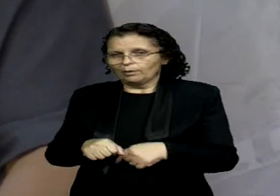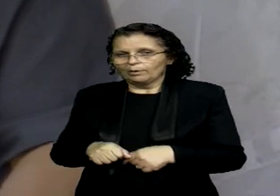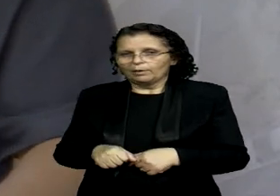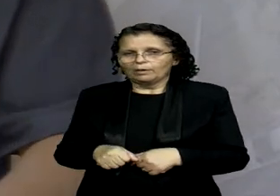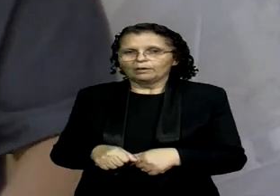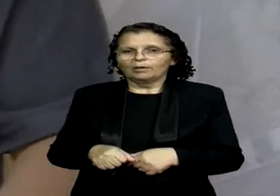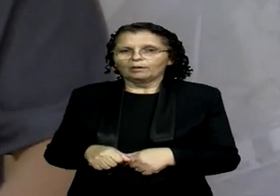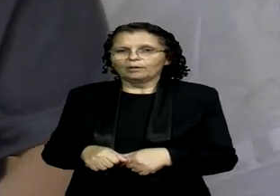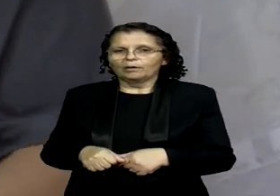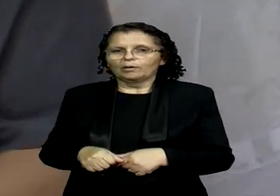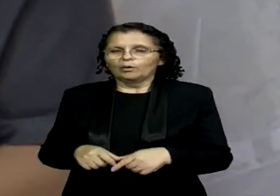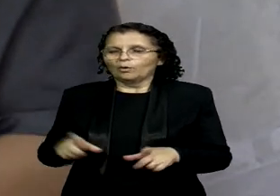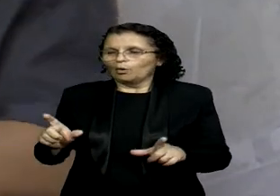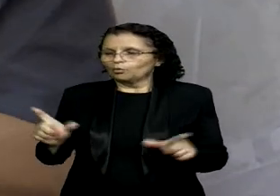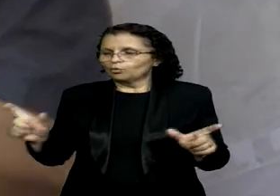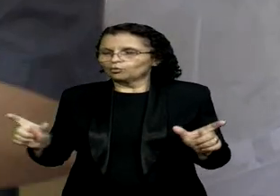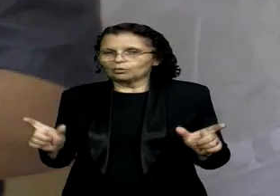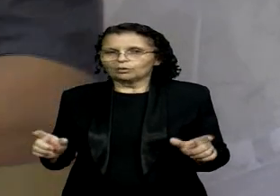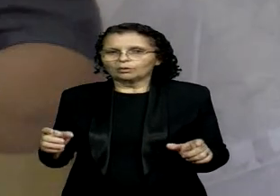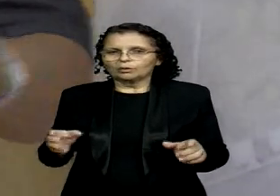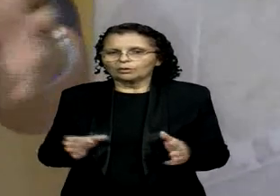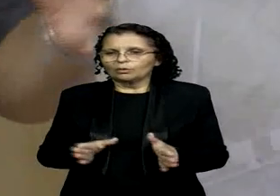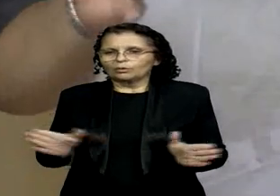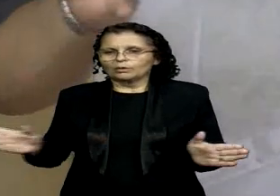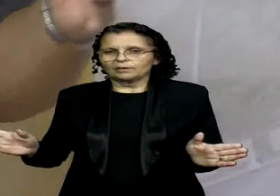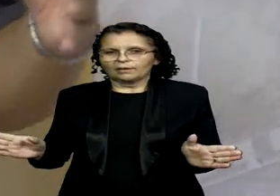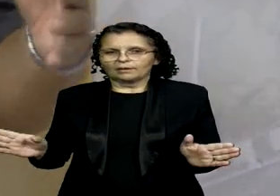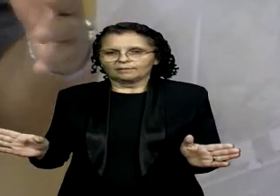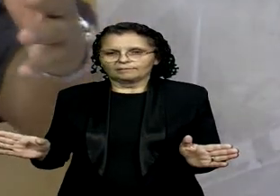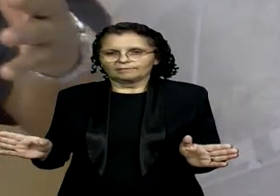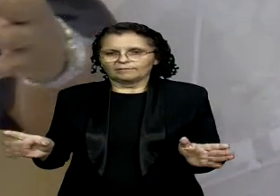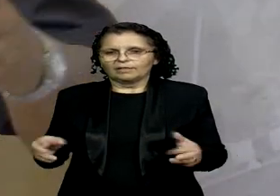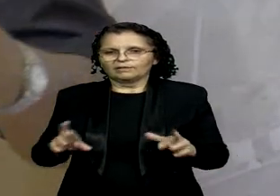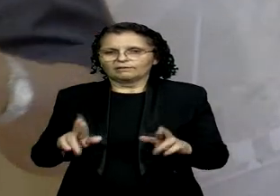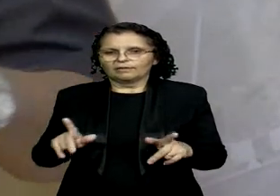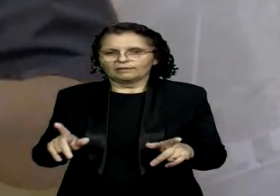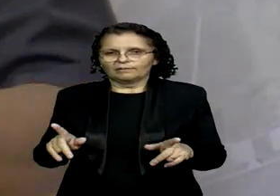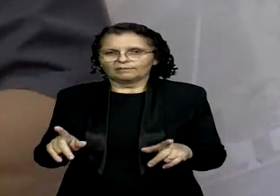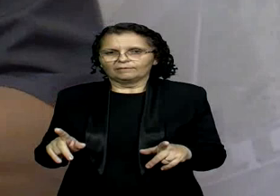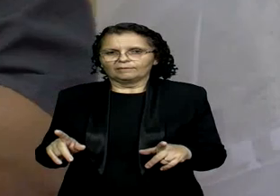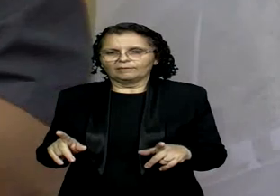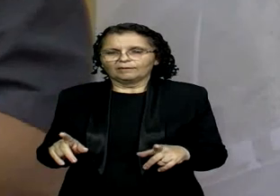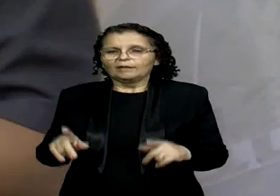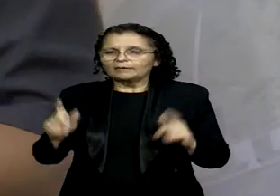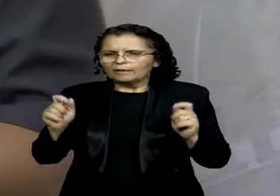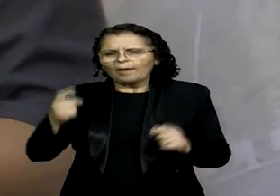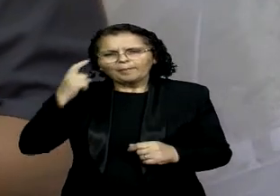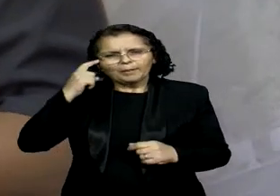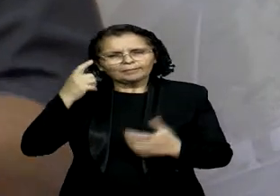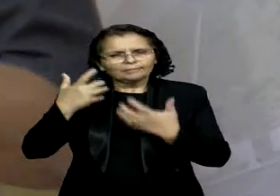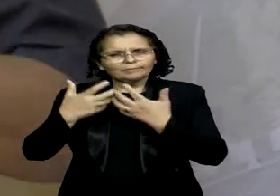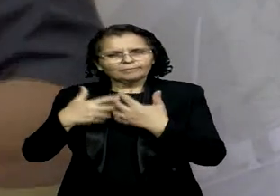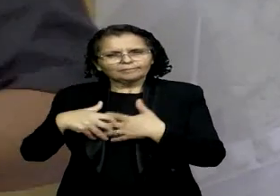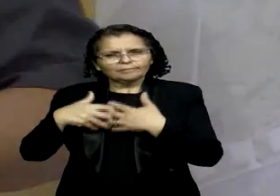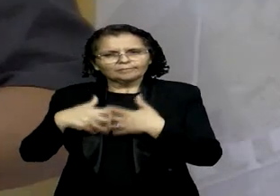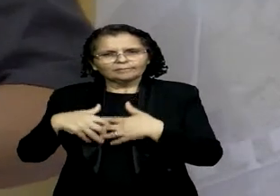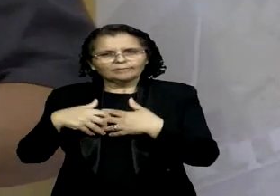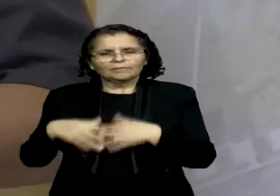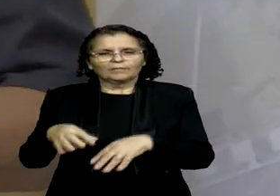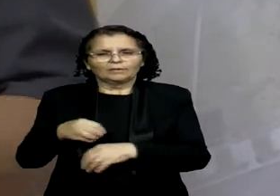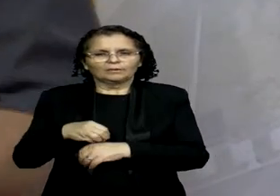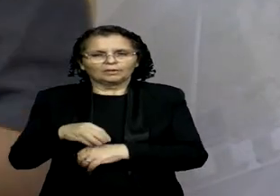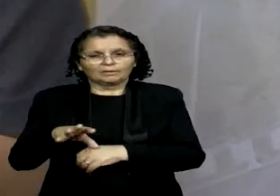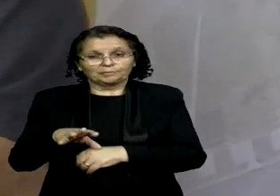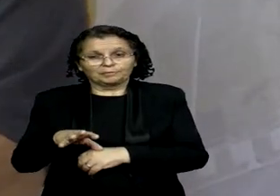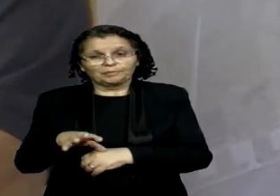lado e o pronto-socorro do outro lado. Duas saídas independentes. Olha que legal. A gente tem que pensar nisso, pastor. Eu já fiz a indicação,